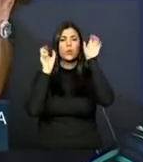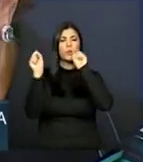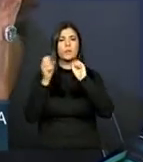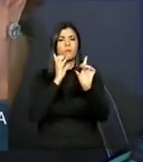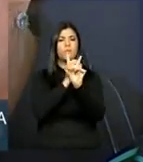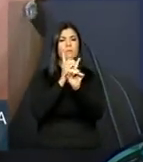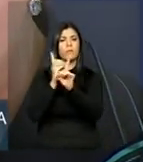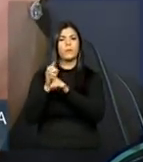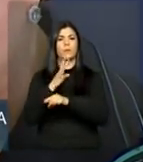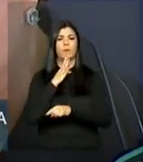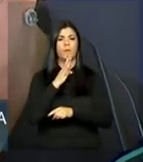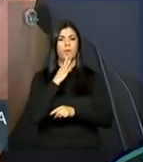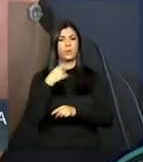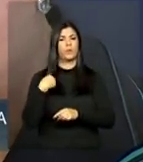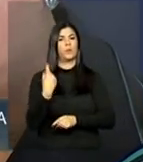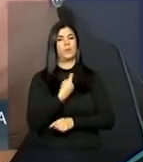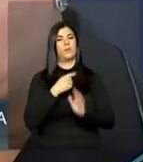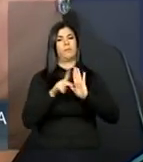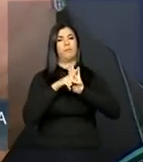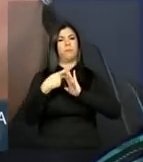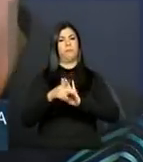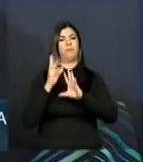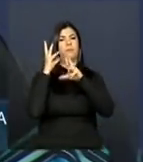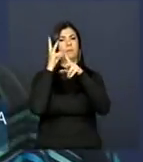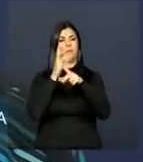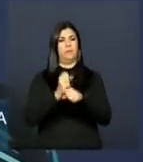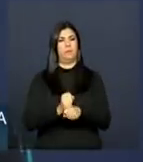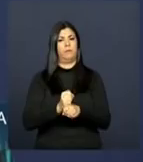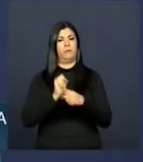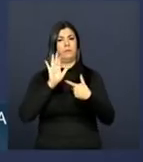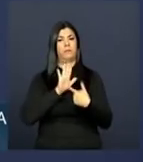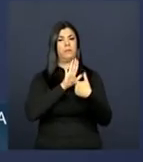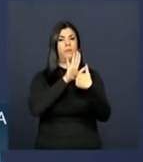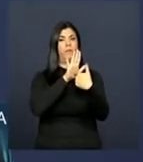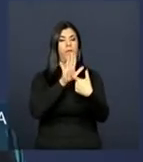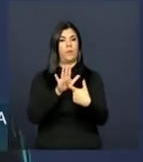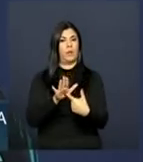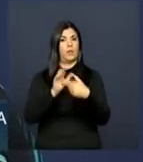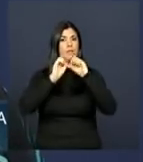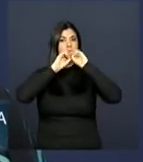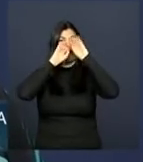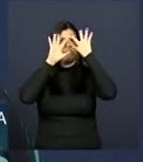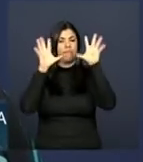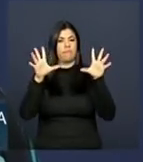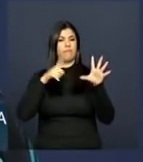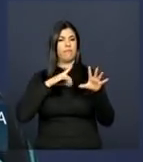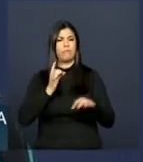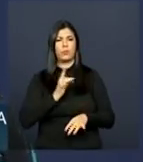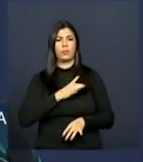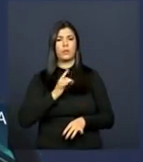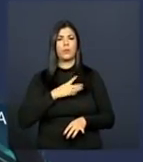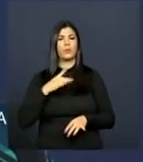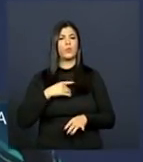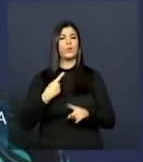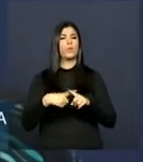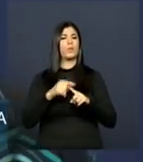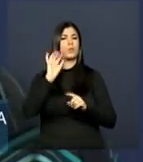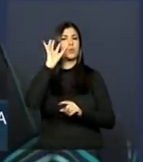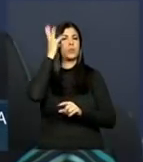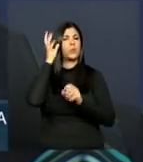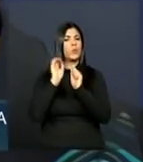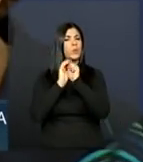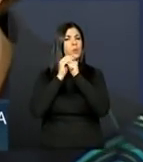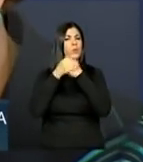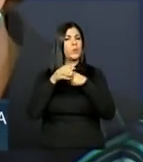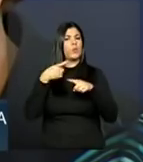em conhecer a nossa história trouxeram à luz sem medo o tempo oculto pelo arbítrio